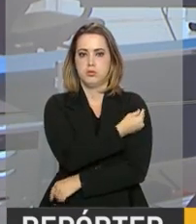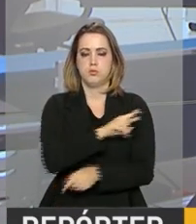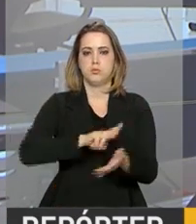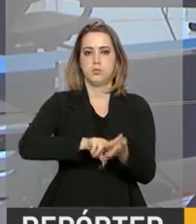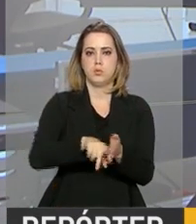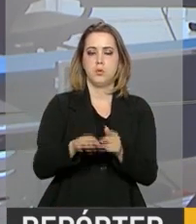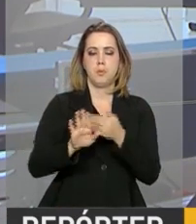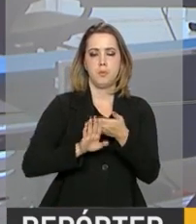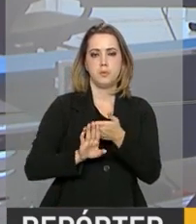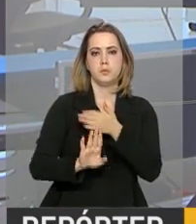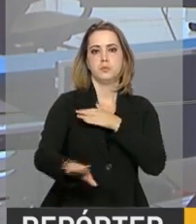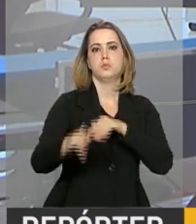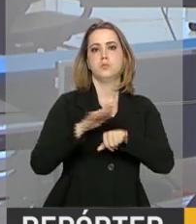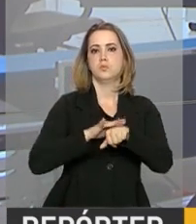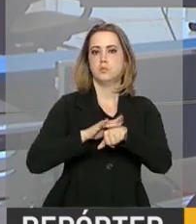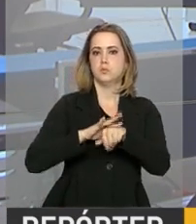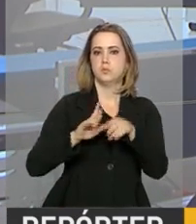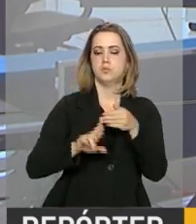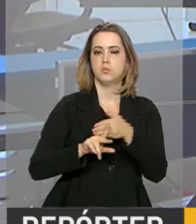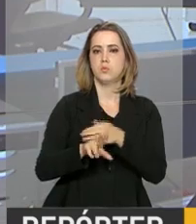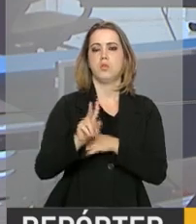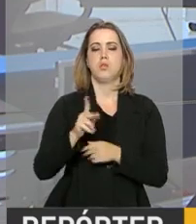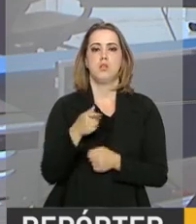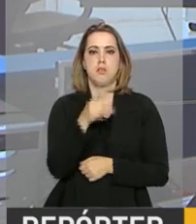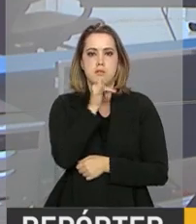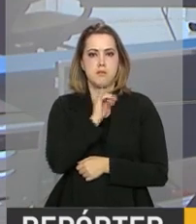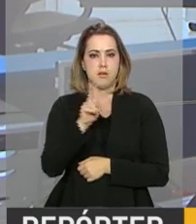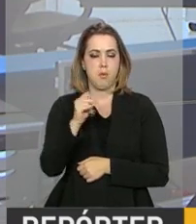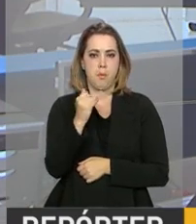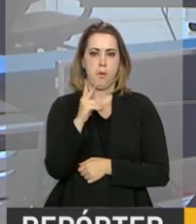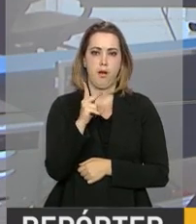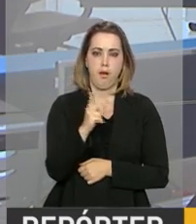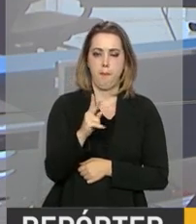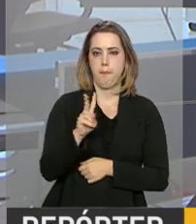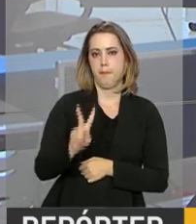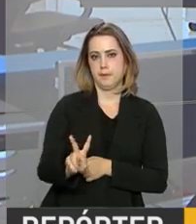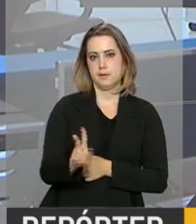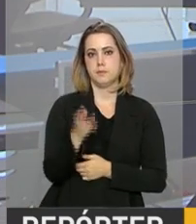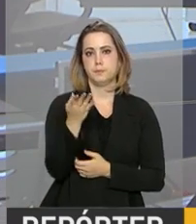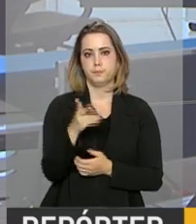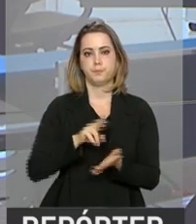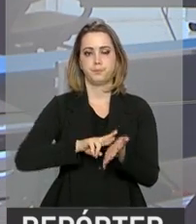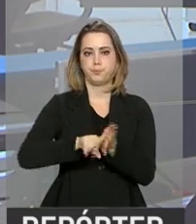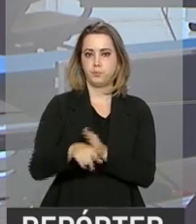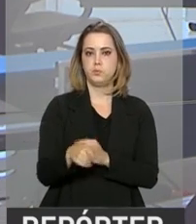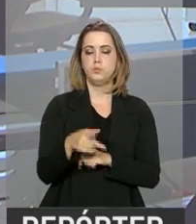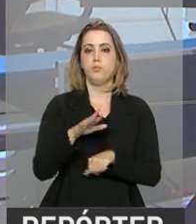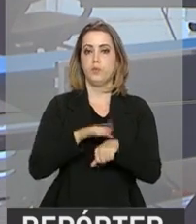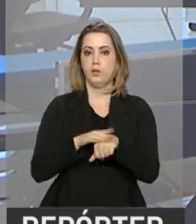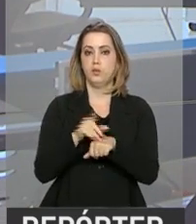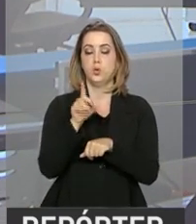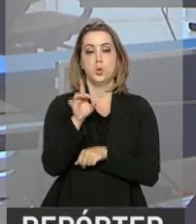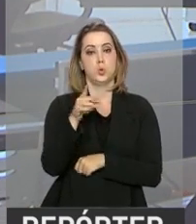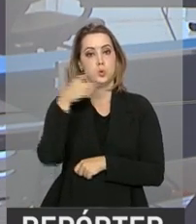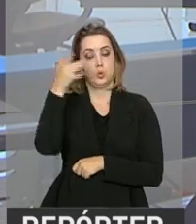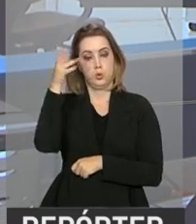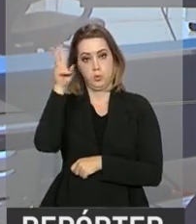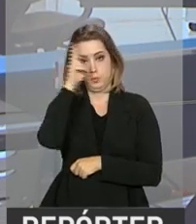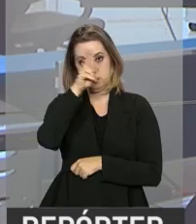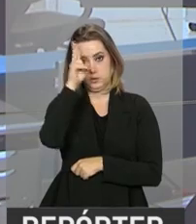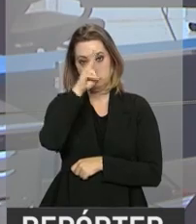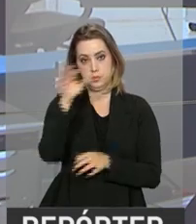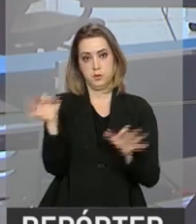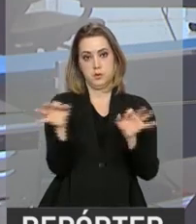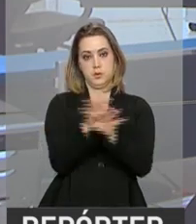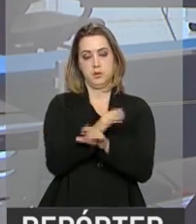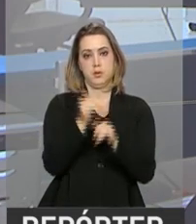vírus sarampo rubéola coqueluche caxumba e hpv entre outras doenças e só pra lembrar mesmo com o fim da